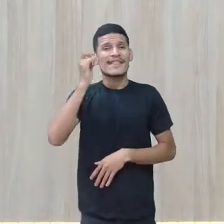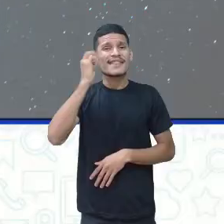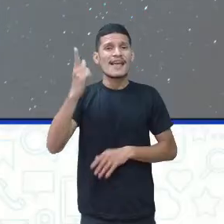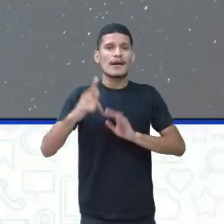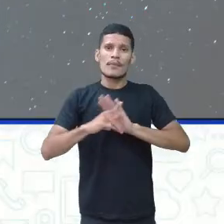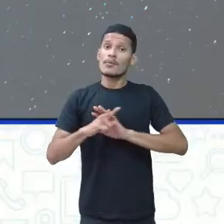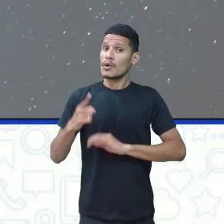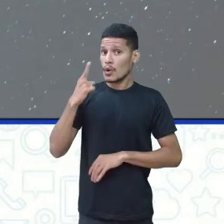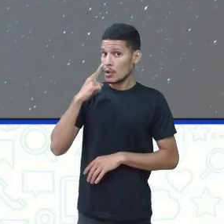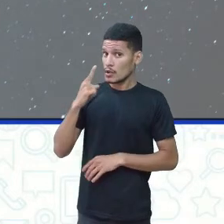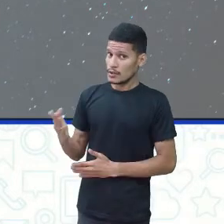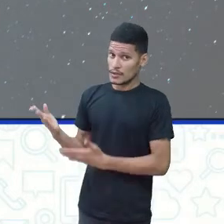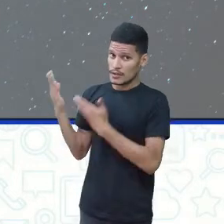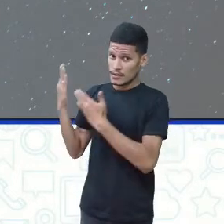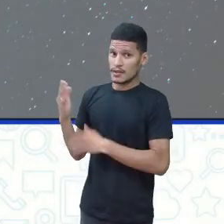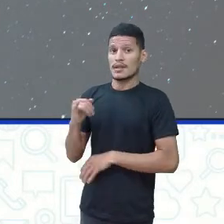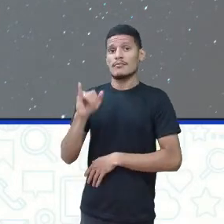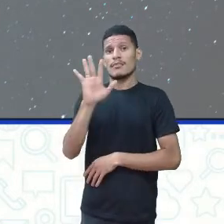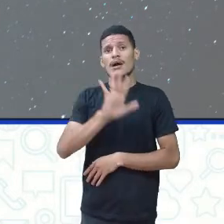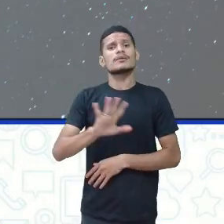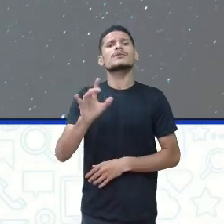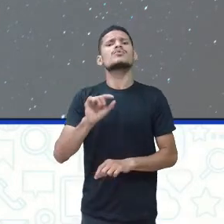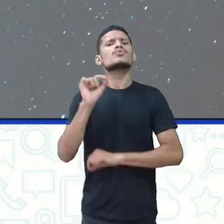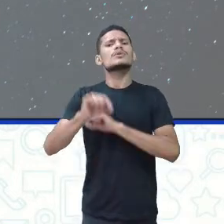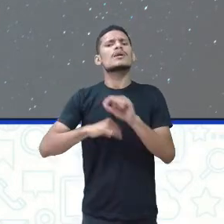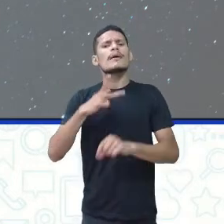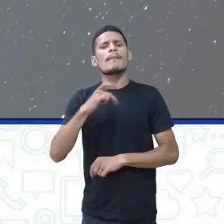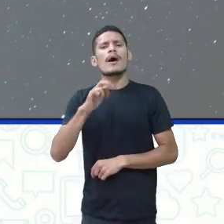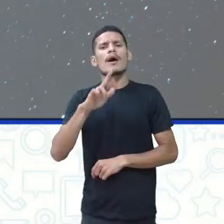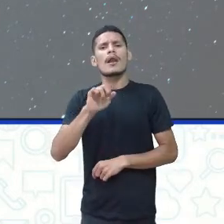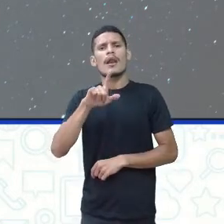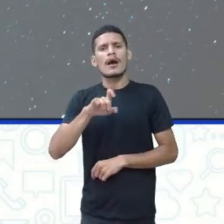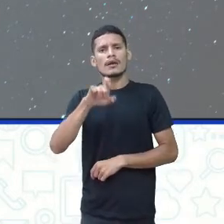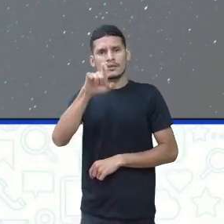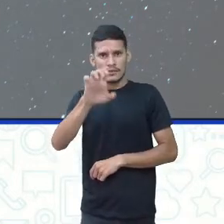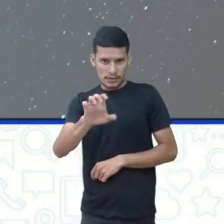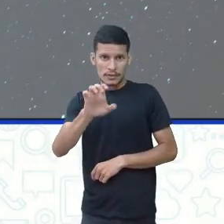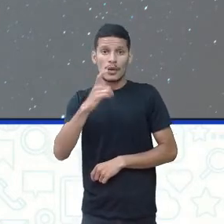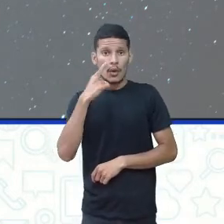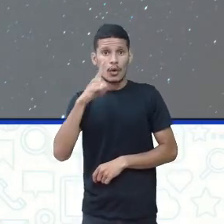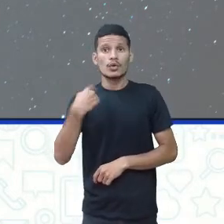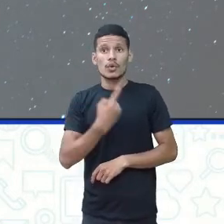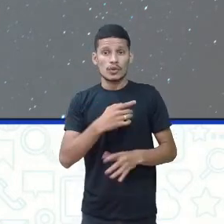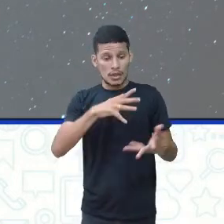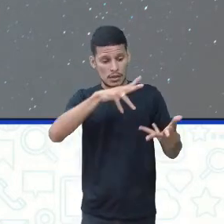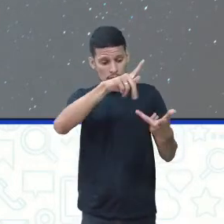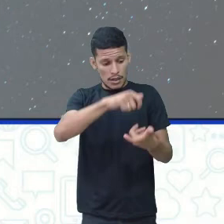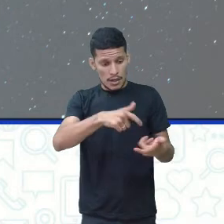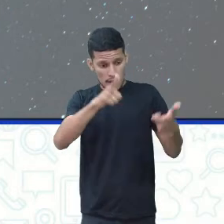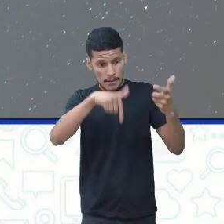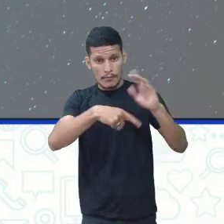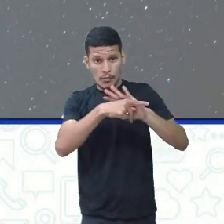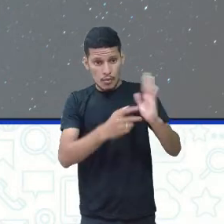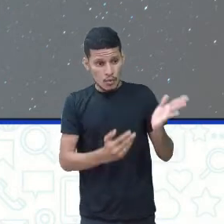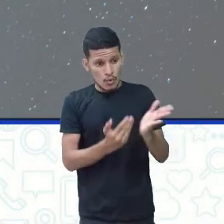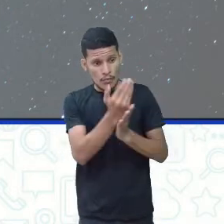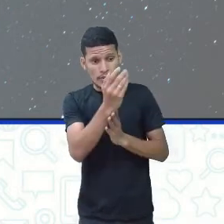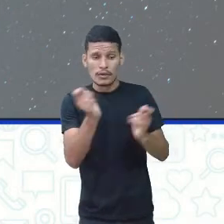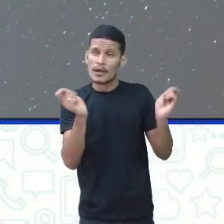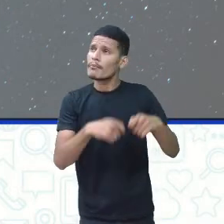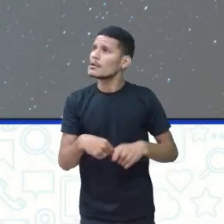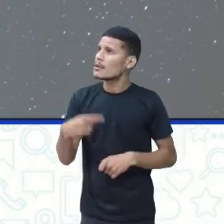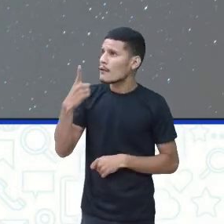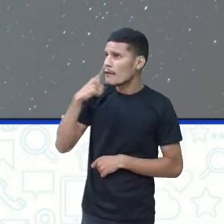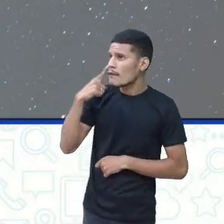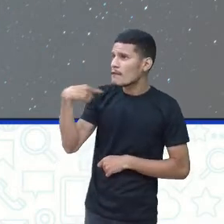tá? O que é a definição da paralaxe? A gente vai utilizar a órbita da Terra como ponto de partida para observar